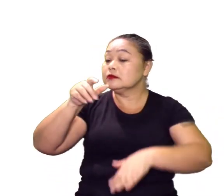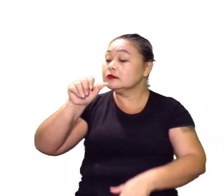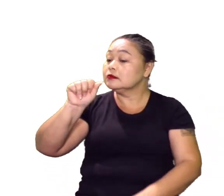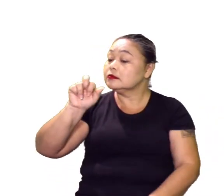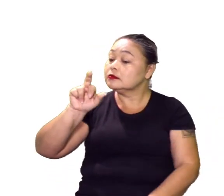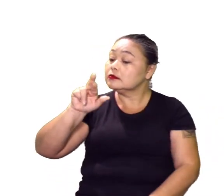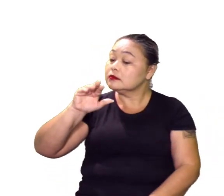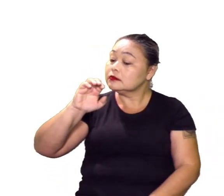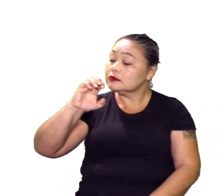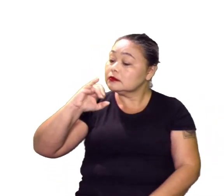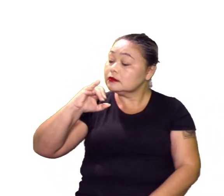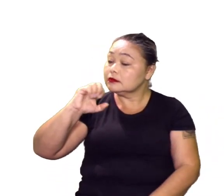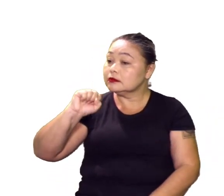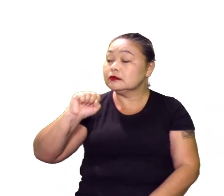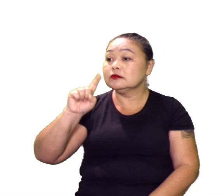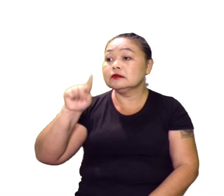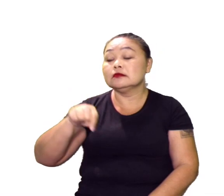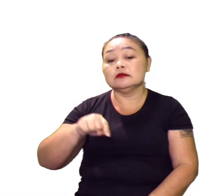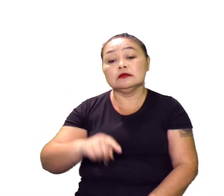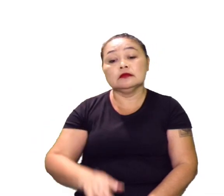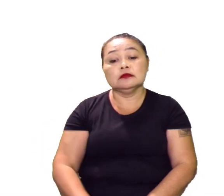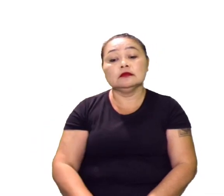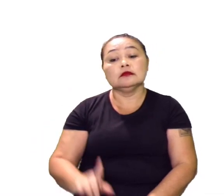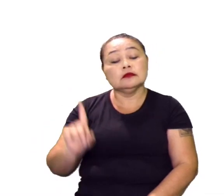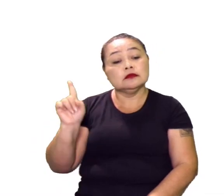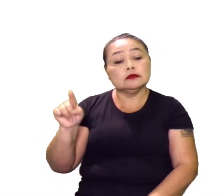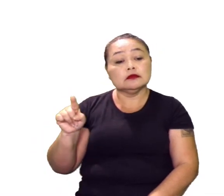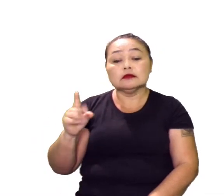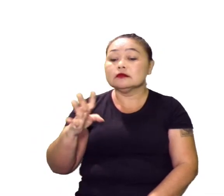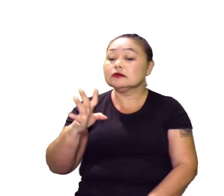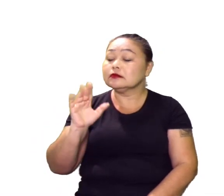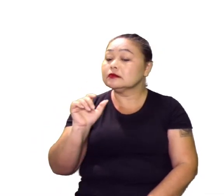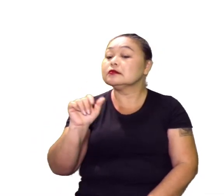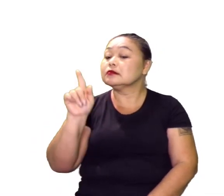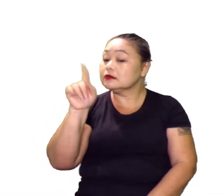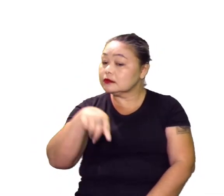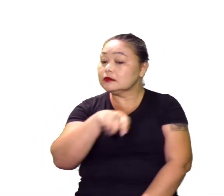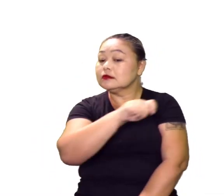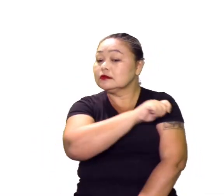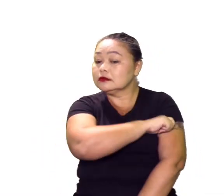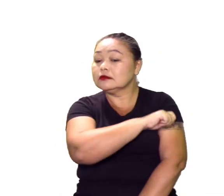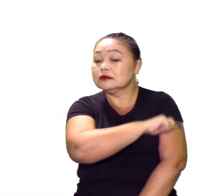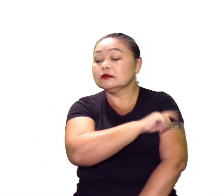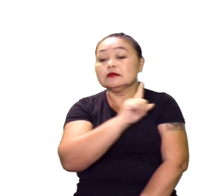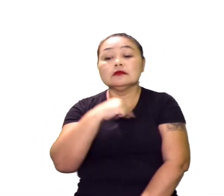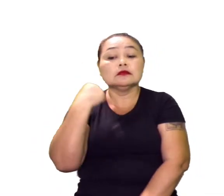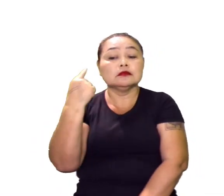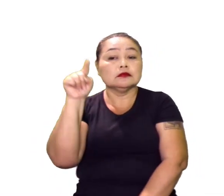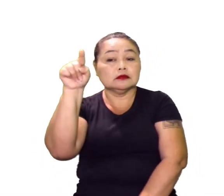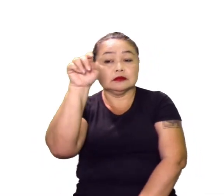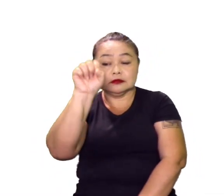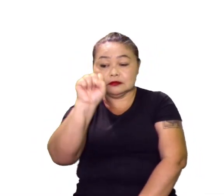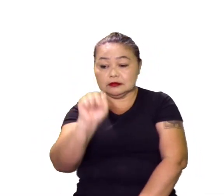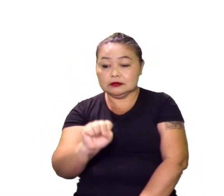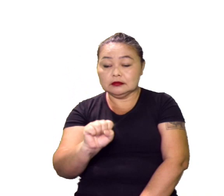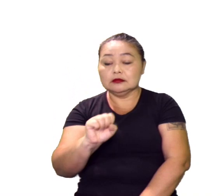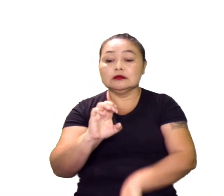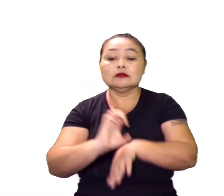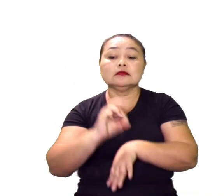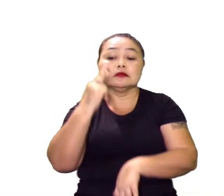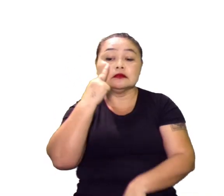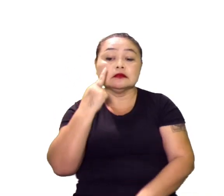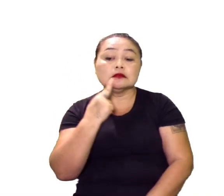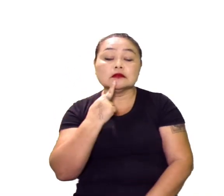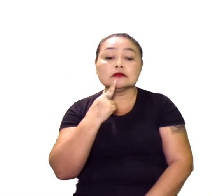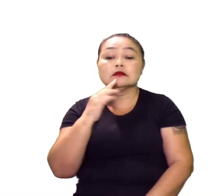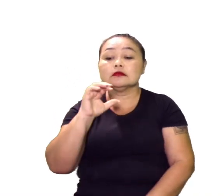Parecis. Chapada dos Parecis, né? Muitos alunos nossos estão aí para essa região sul de Rondônia e